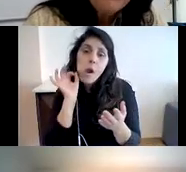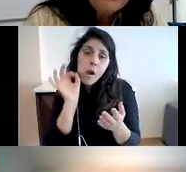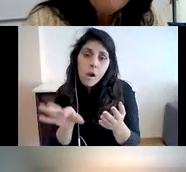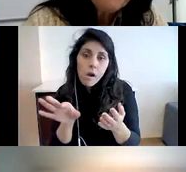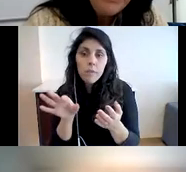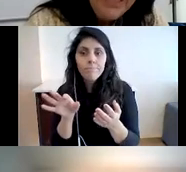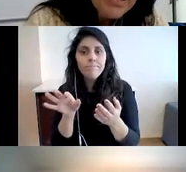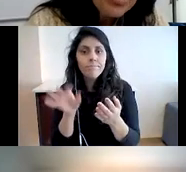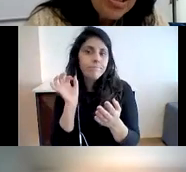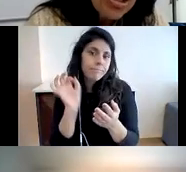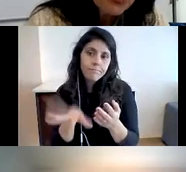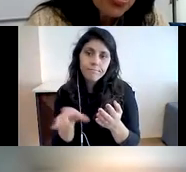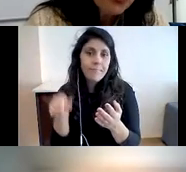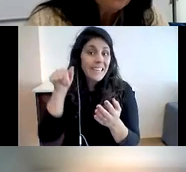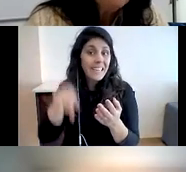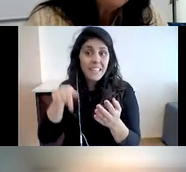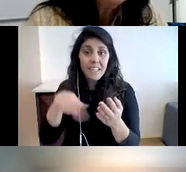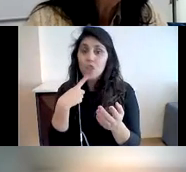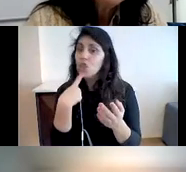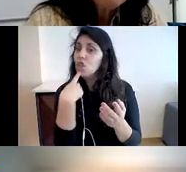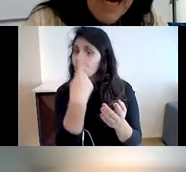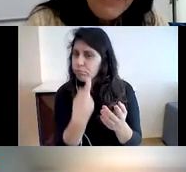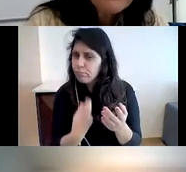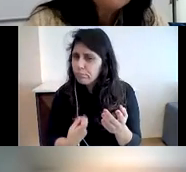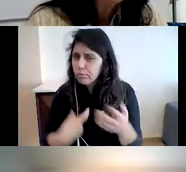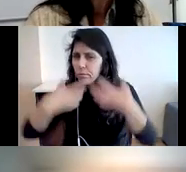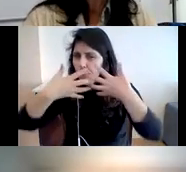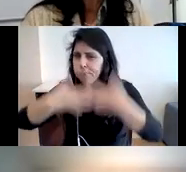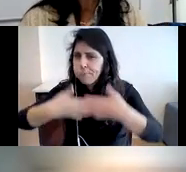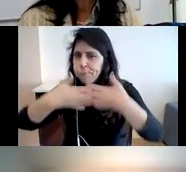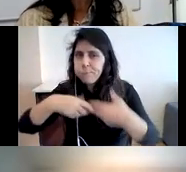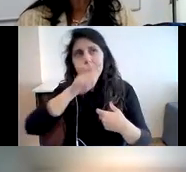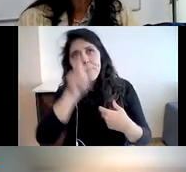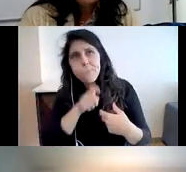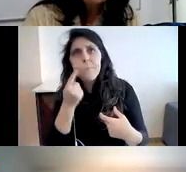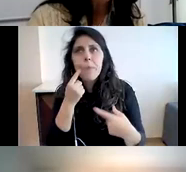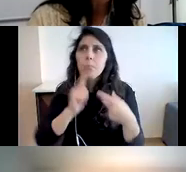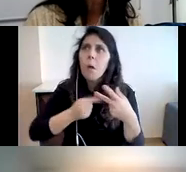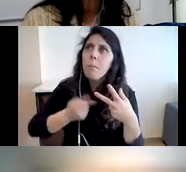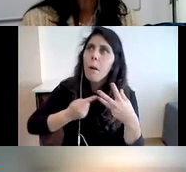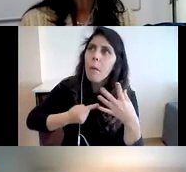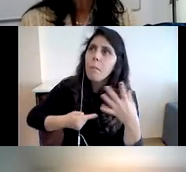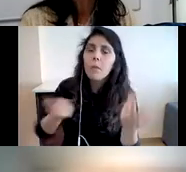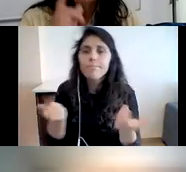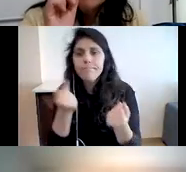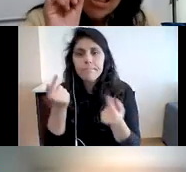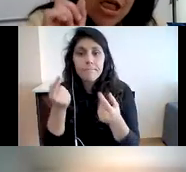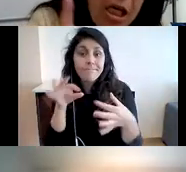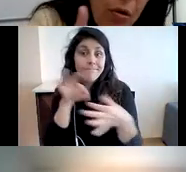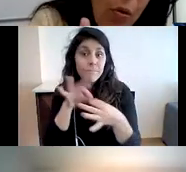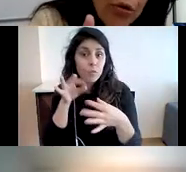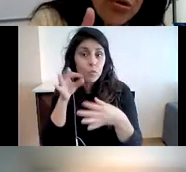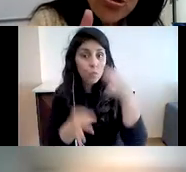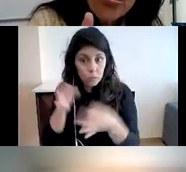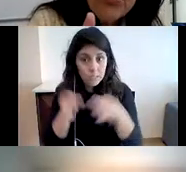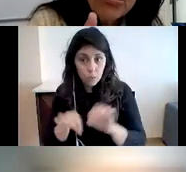que este questionamento, a par do questionamento na perspectiva da justiça social, e